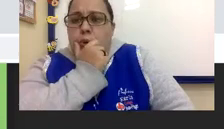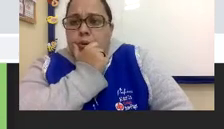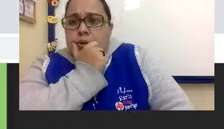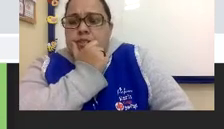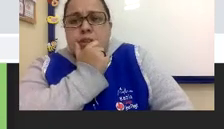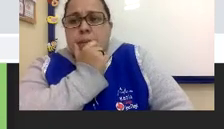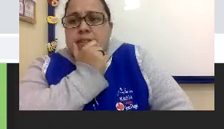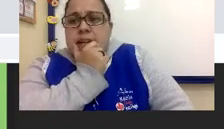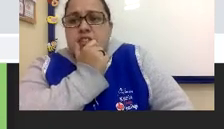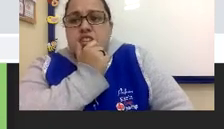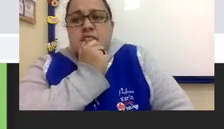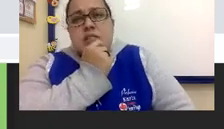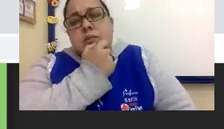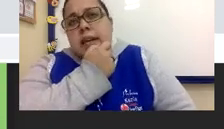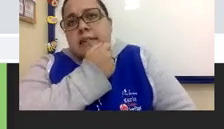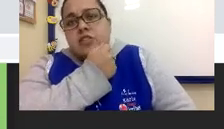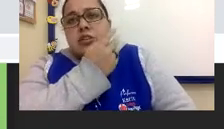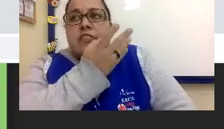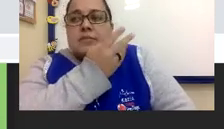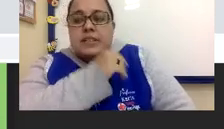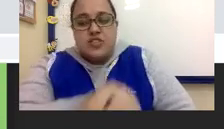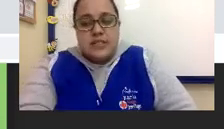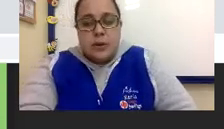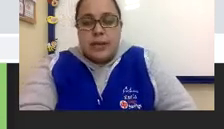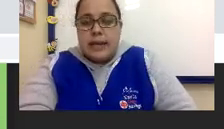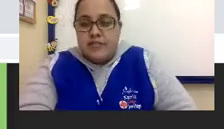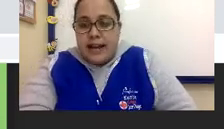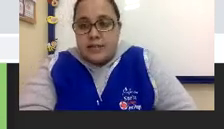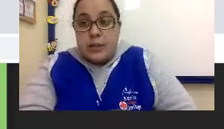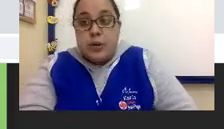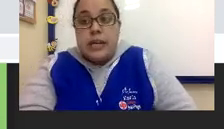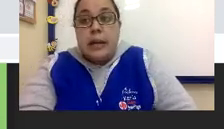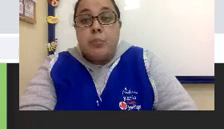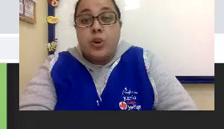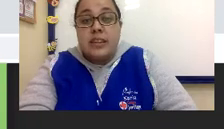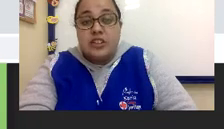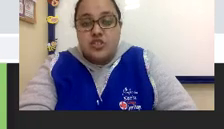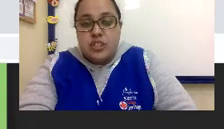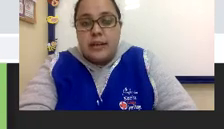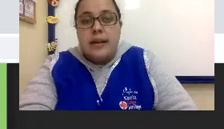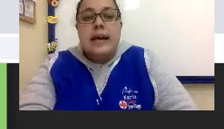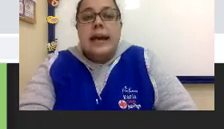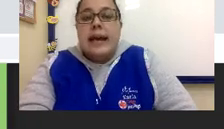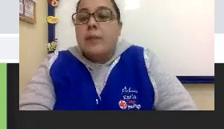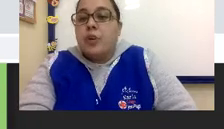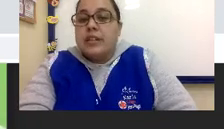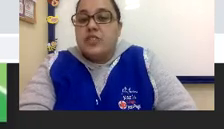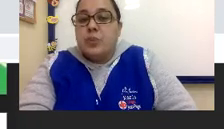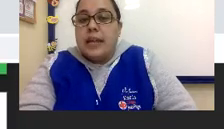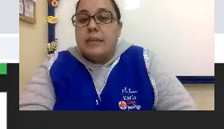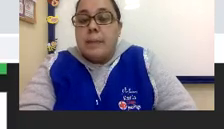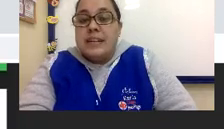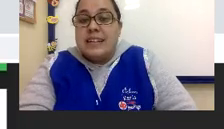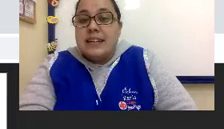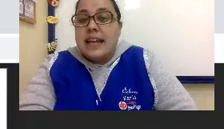faz, Pro? Se não tem mais nada disso, se ele já não faz mais a digestão, o que ele faz? Por que ele é importante, né? Ele é importante